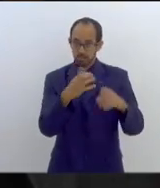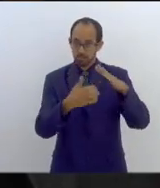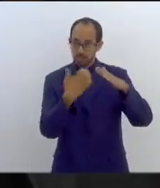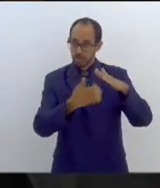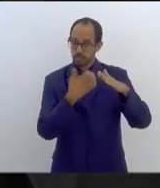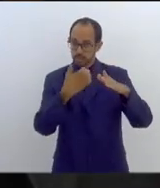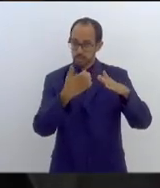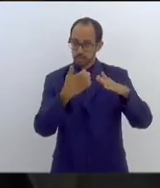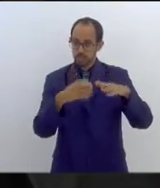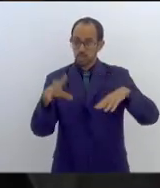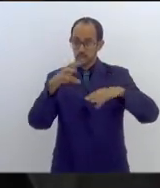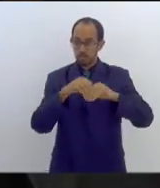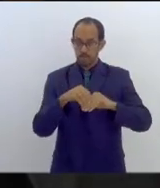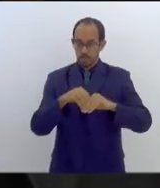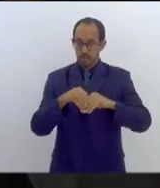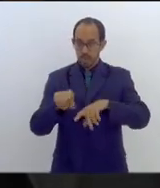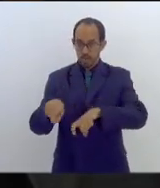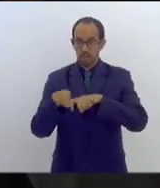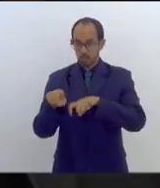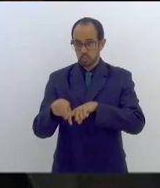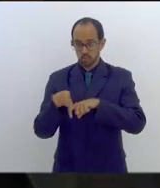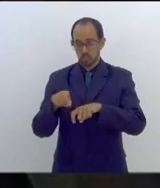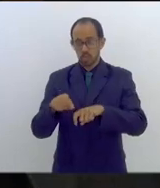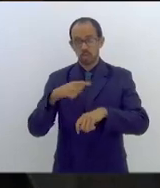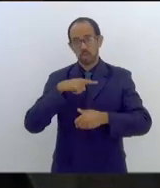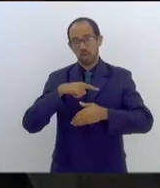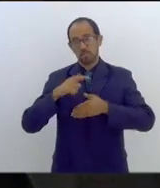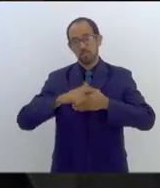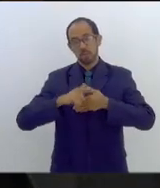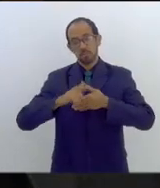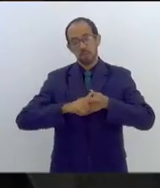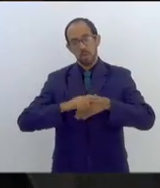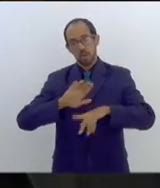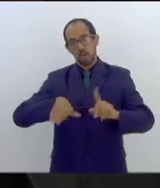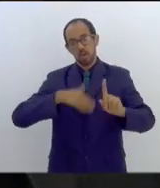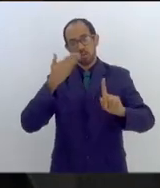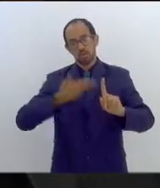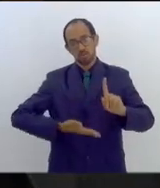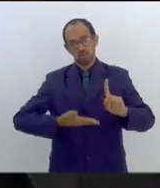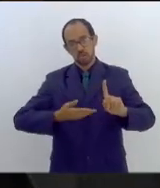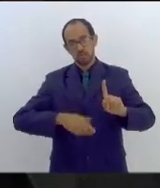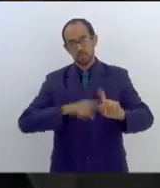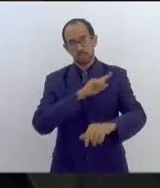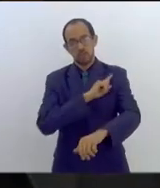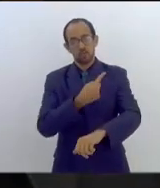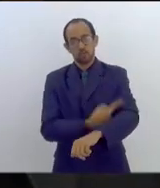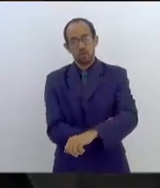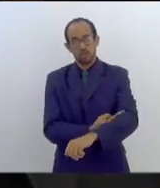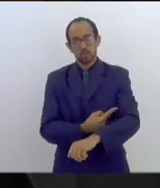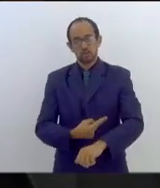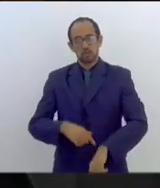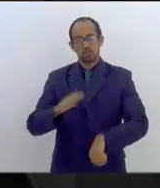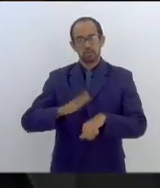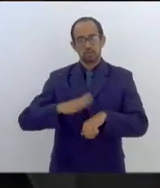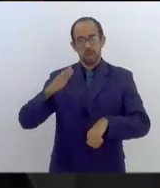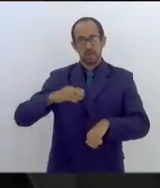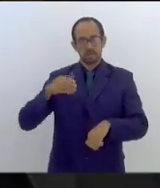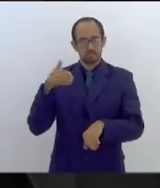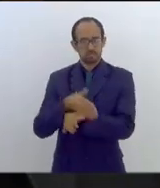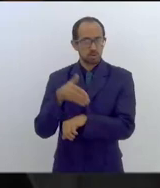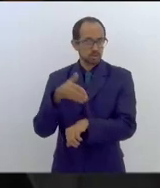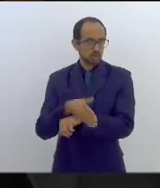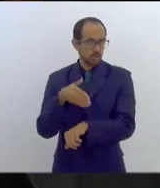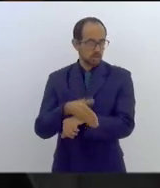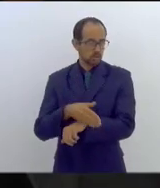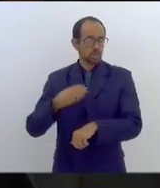nossa agricultura, tenha seu papel reconhecido, para que seja fortalecida e seja mais presente na vida dos